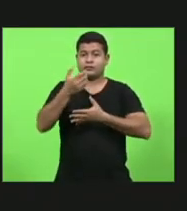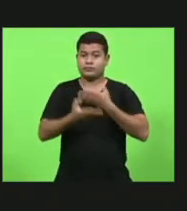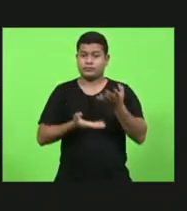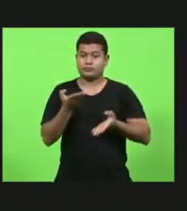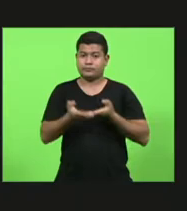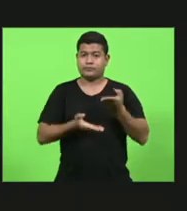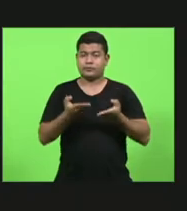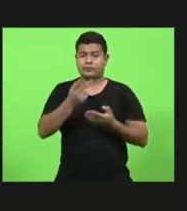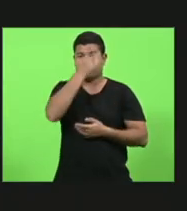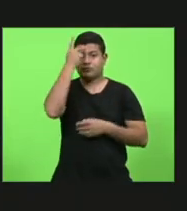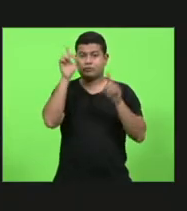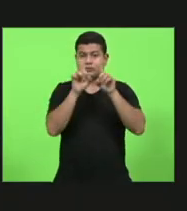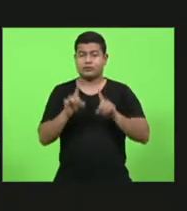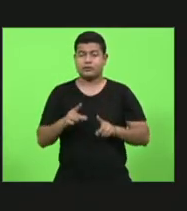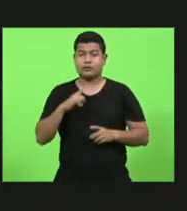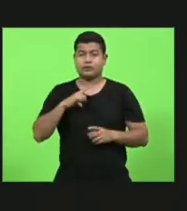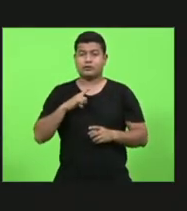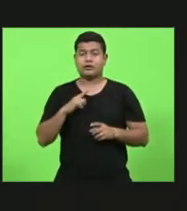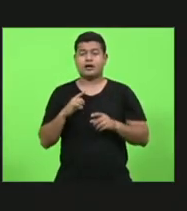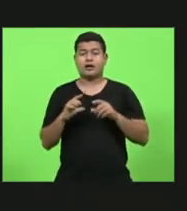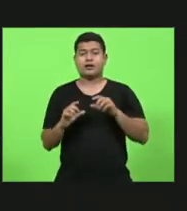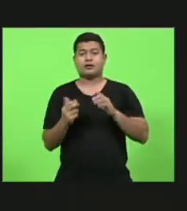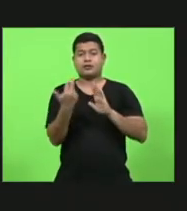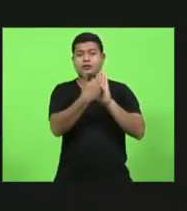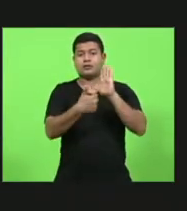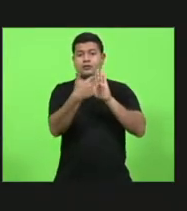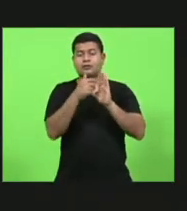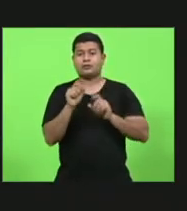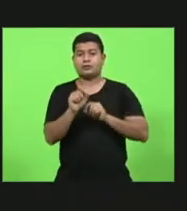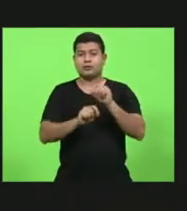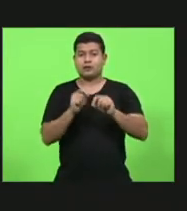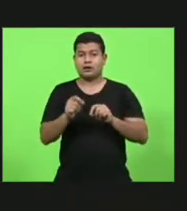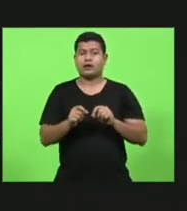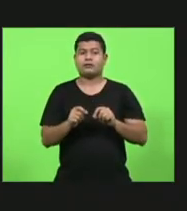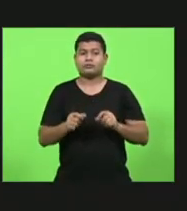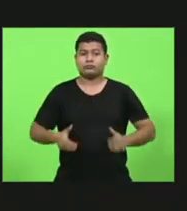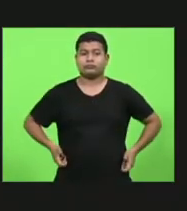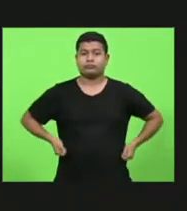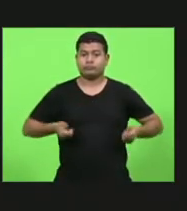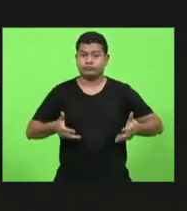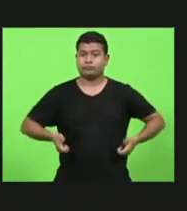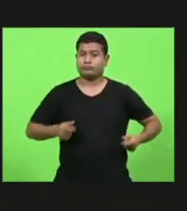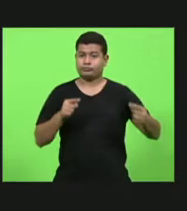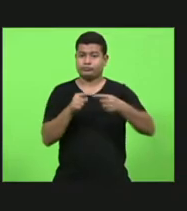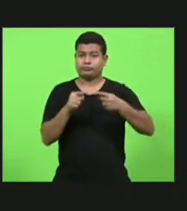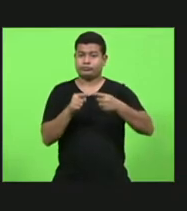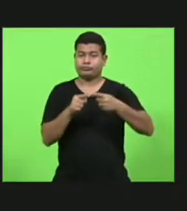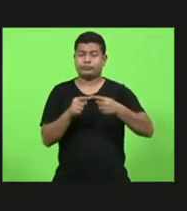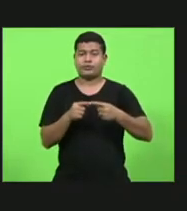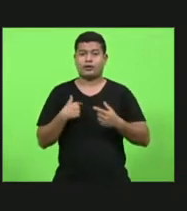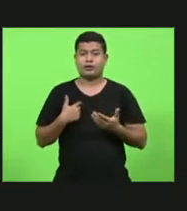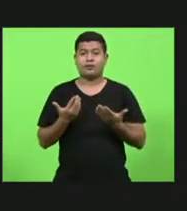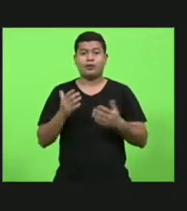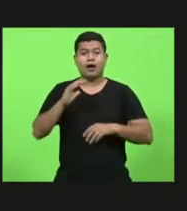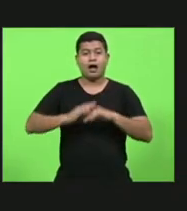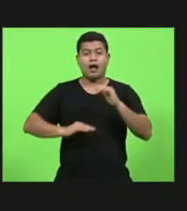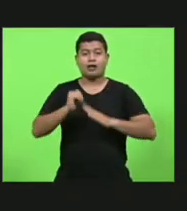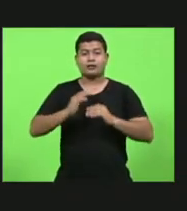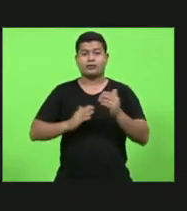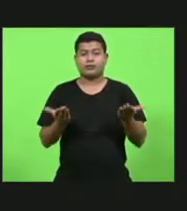que tem por símbolo a figura do cadeirante. Contudo, a ação pretendida pelo projeto de lei